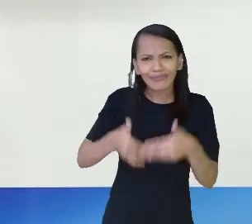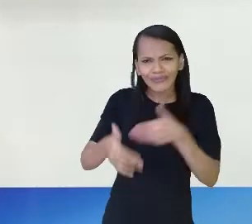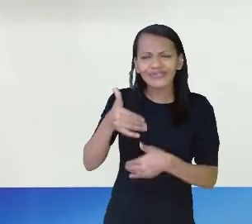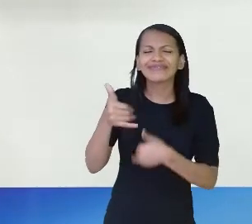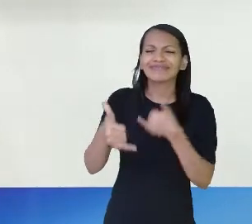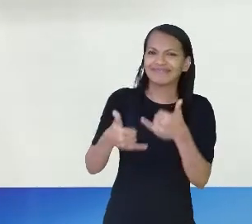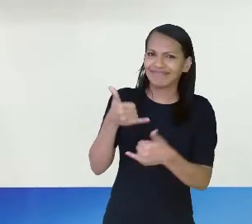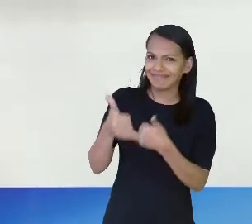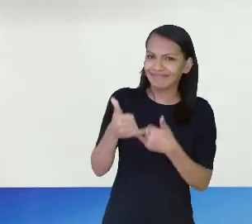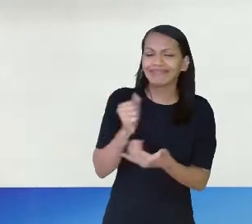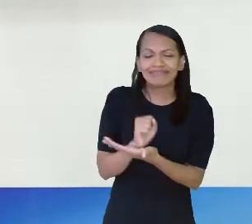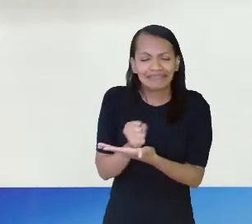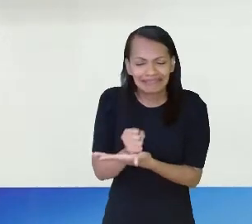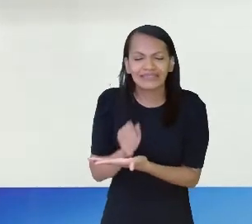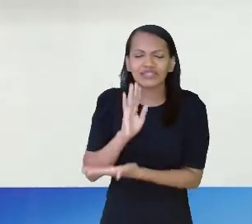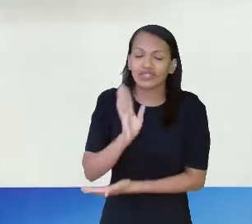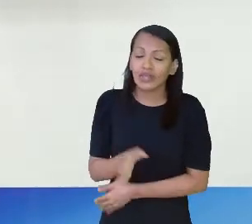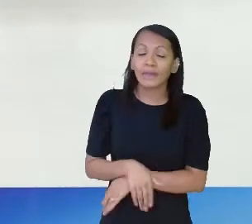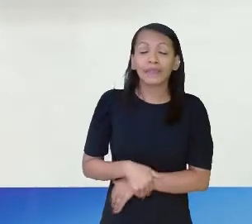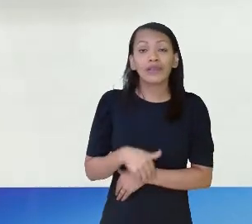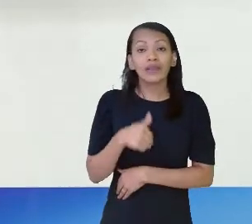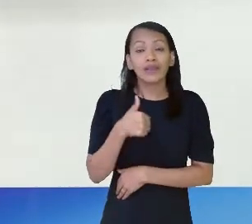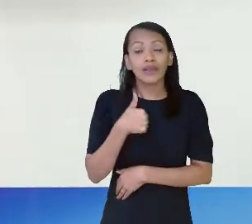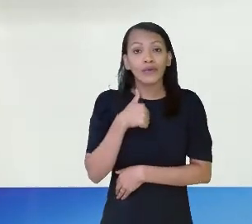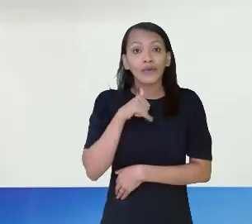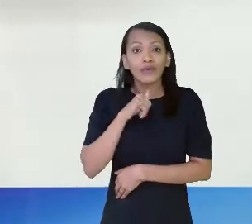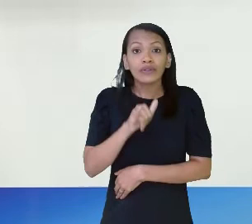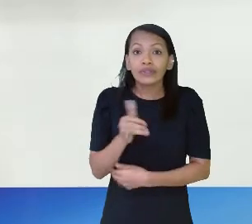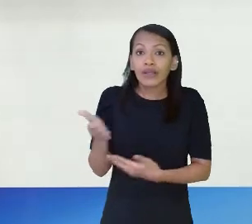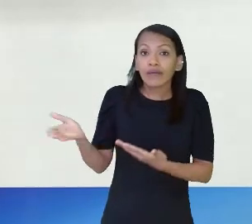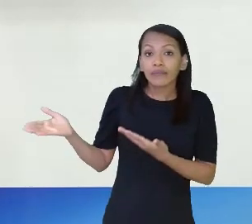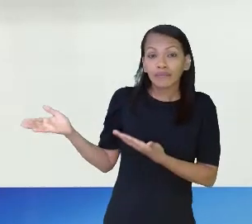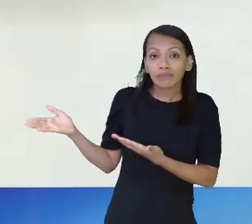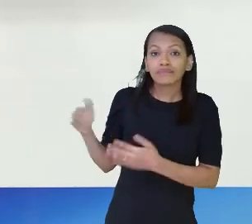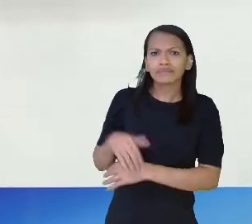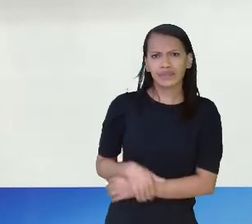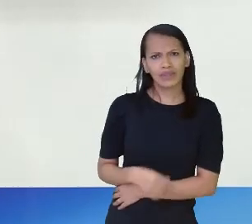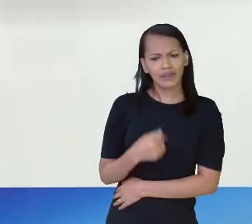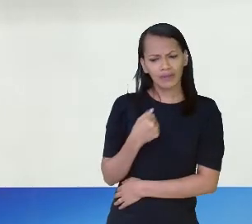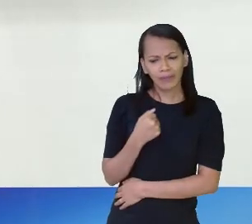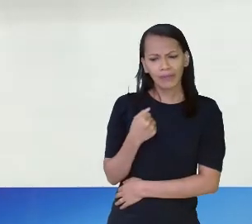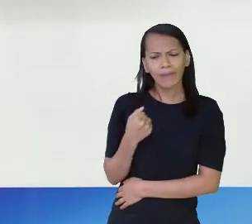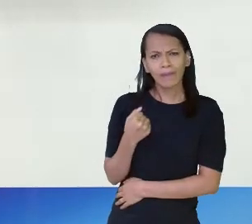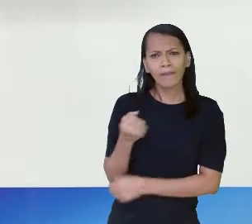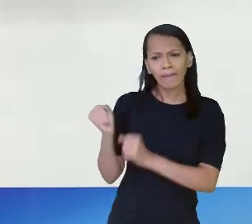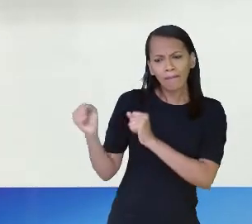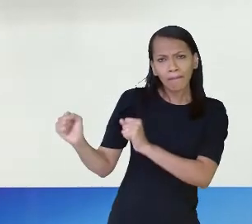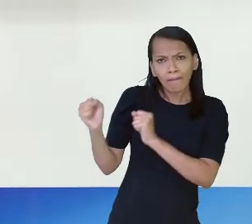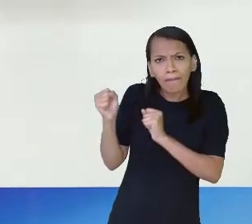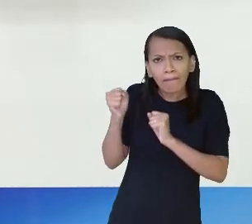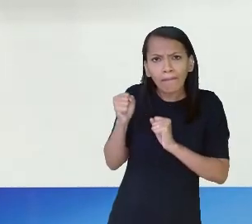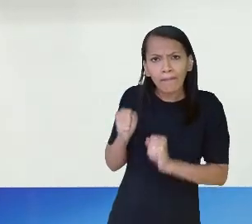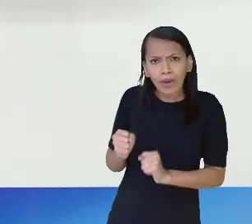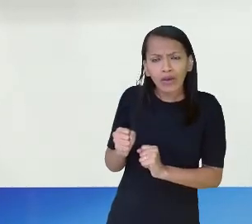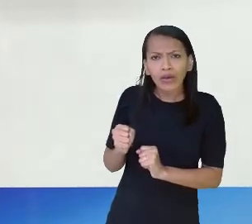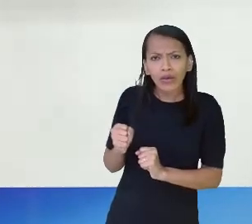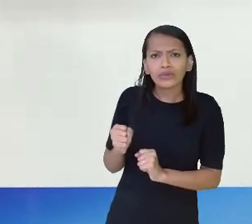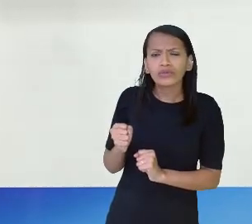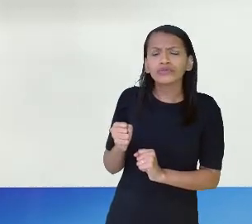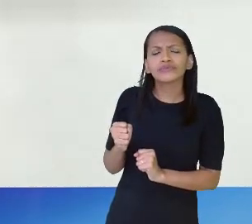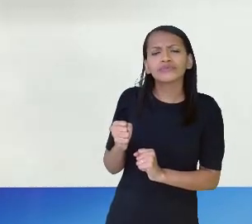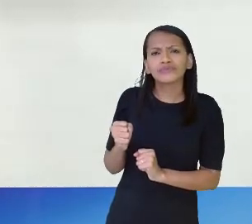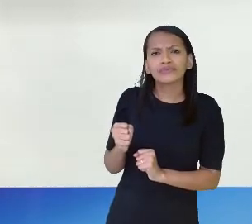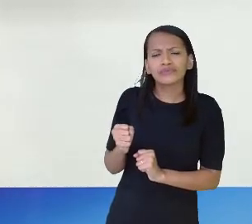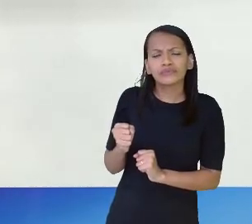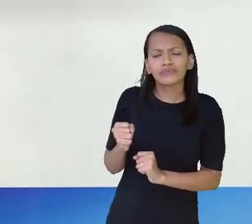O que eu estou querendo dizer com isso? Eu posso calcular a